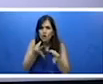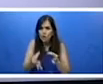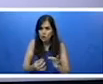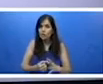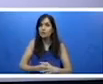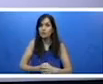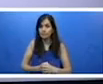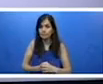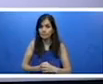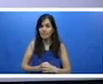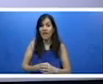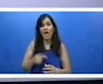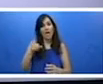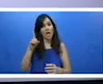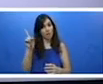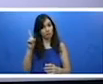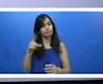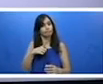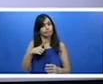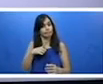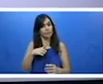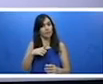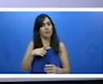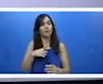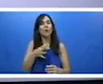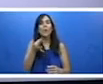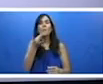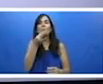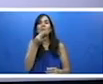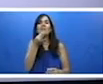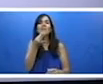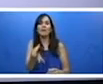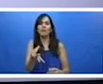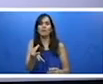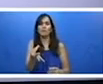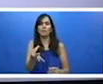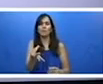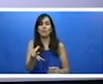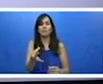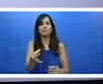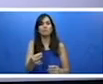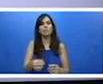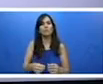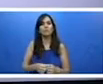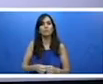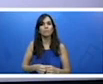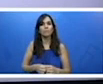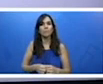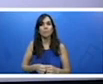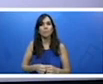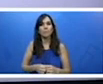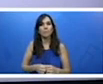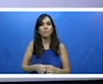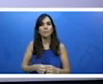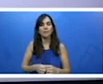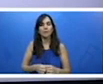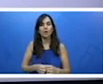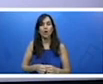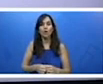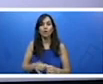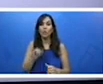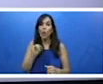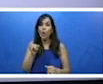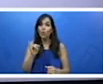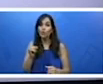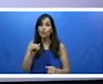ela vai ter uma opinião, um juízo de valor, digamos assim, sobre o conto Bárbara, que